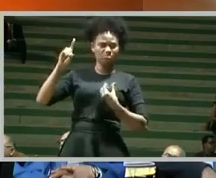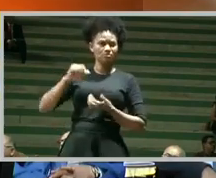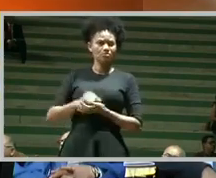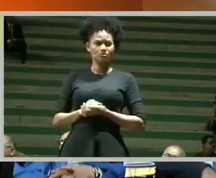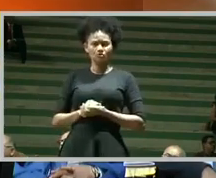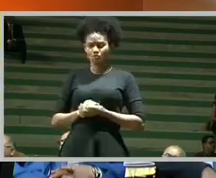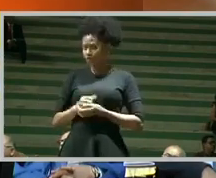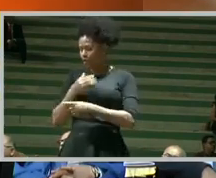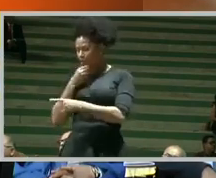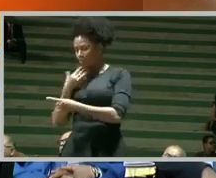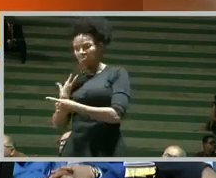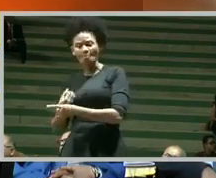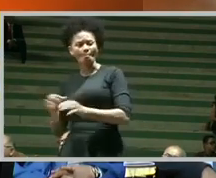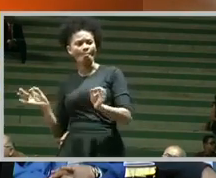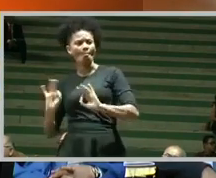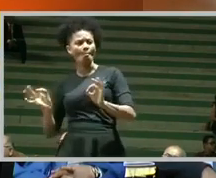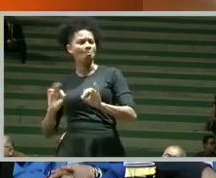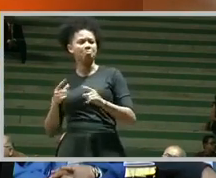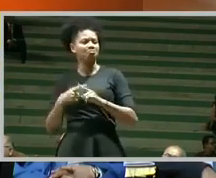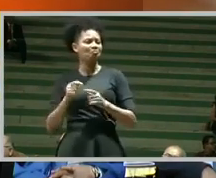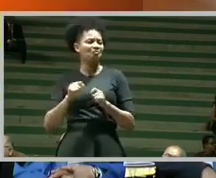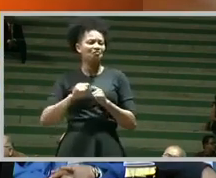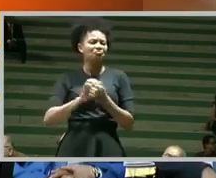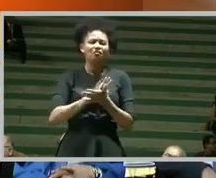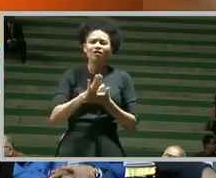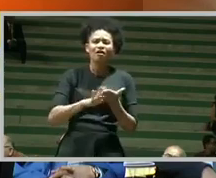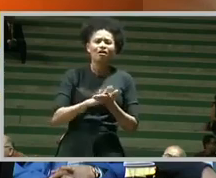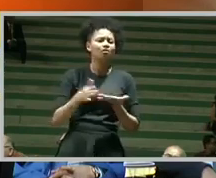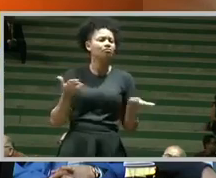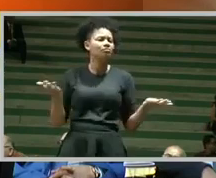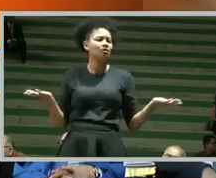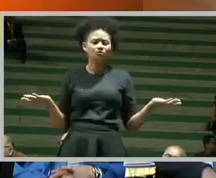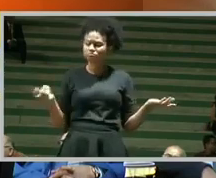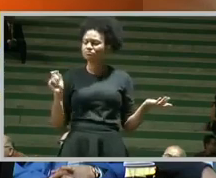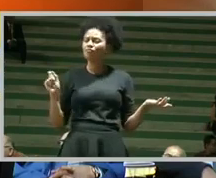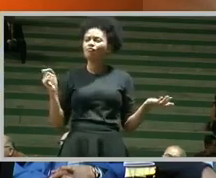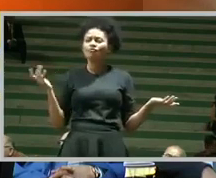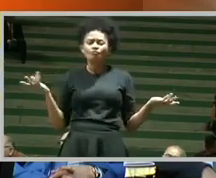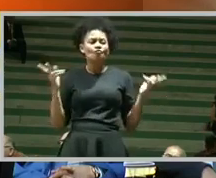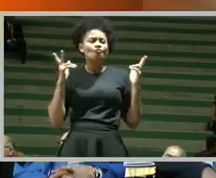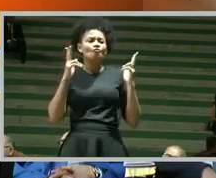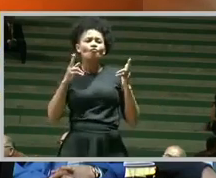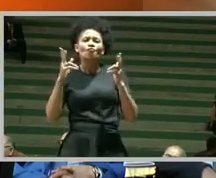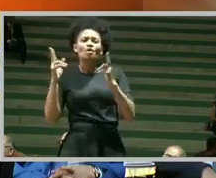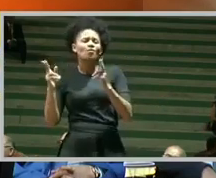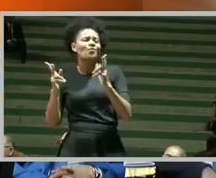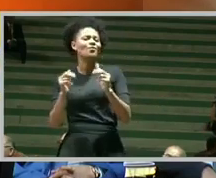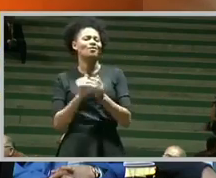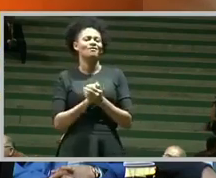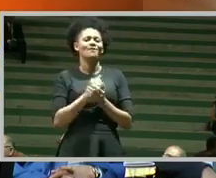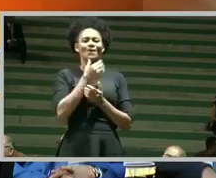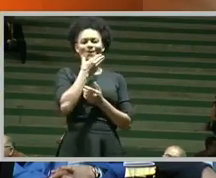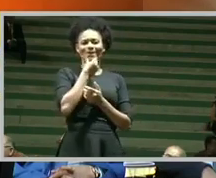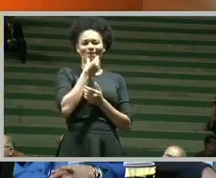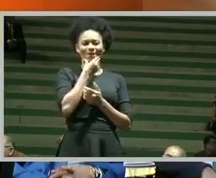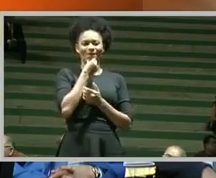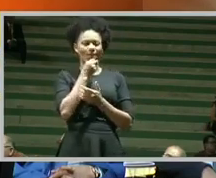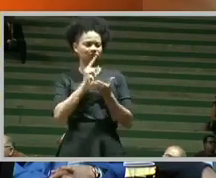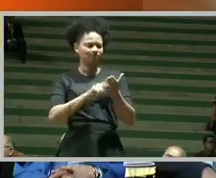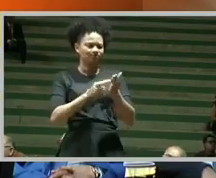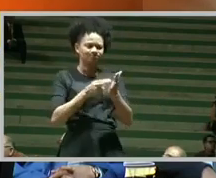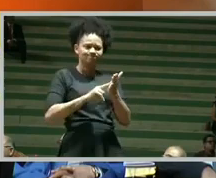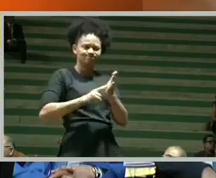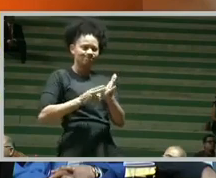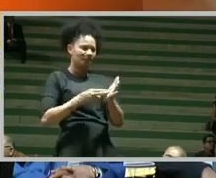estava cansado de nada porque não tinha feito nada. Então que descanso é esse? É o mesmo que um artista que depois de ter